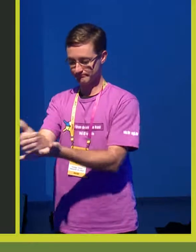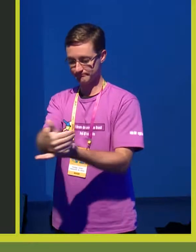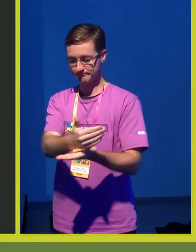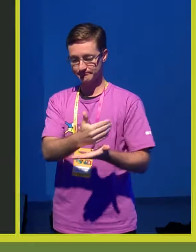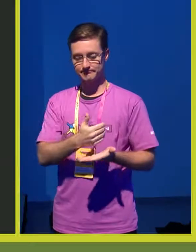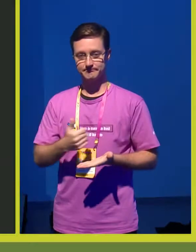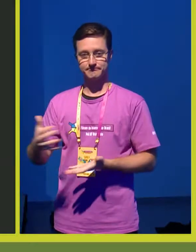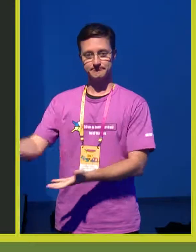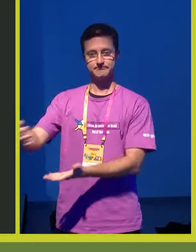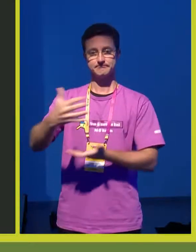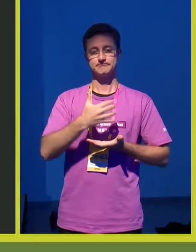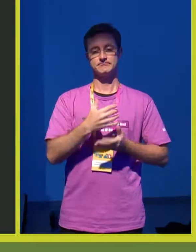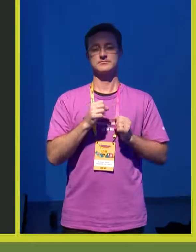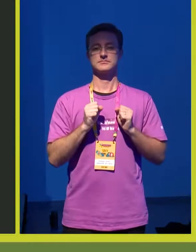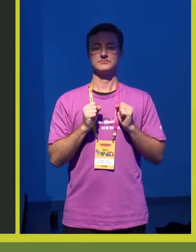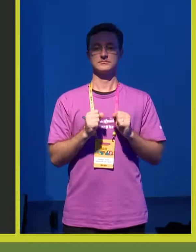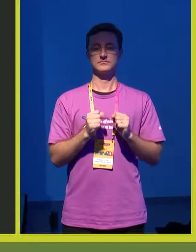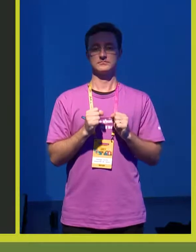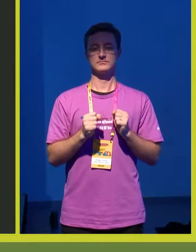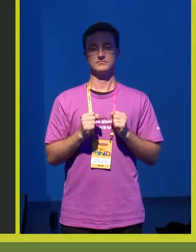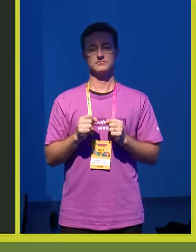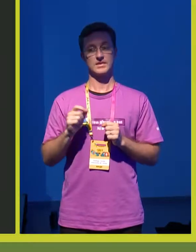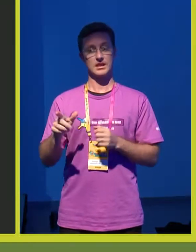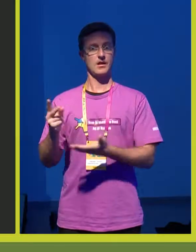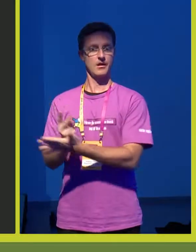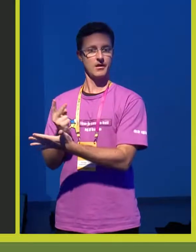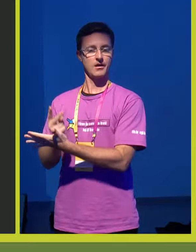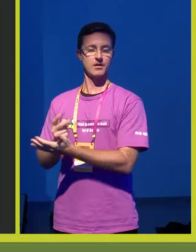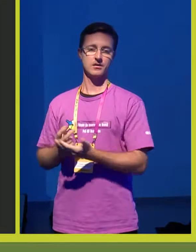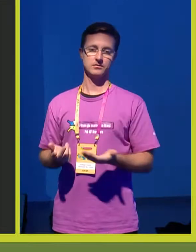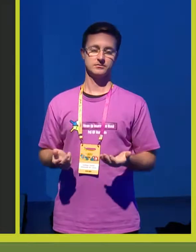tenha conhecimento de uma prática de infração penal.